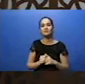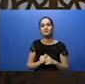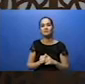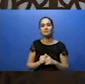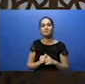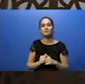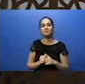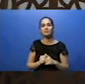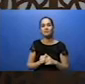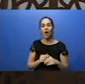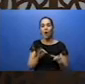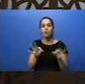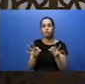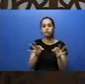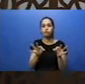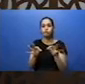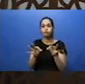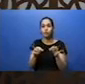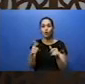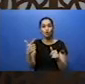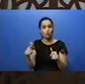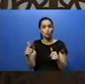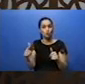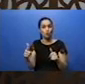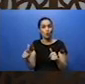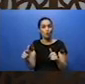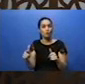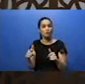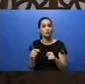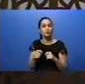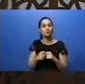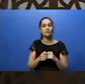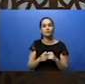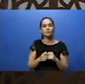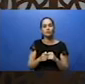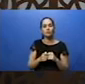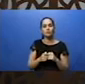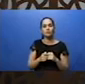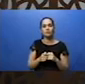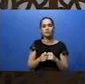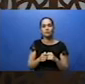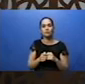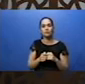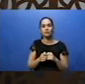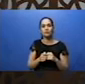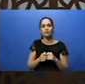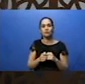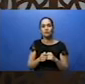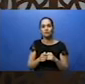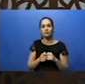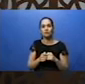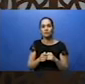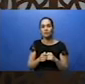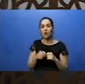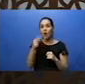Então, organizando o que estava lá na fatoração. vai ficar isso daqui.